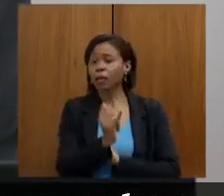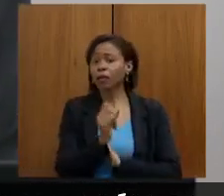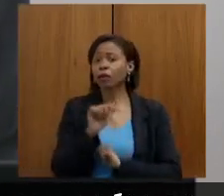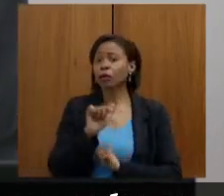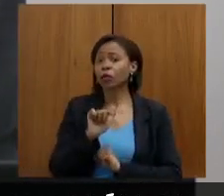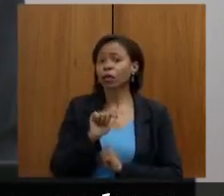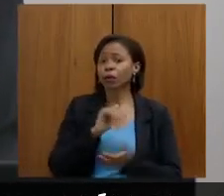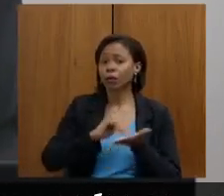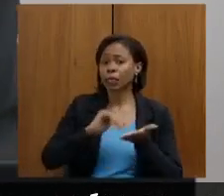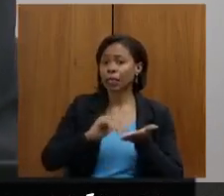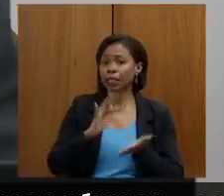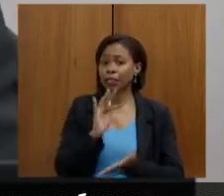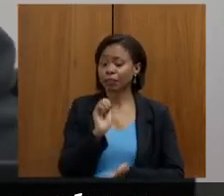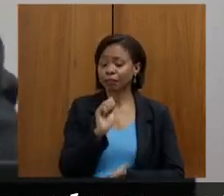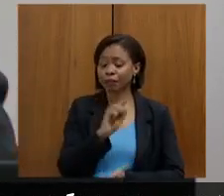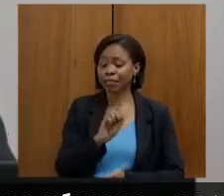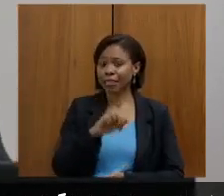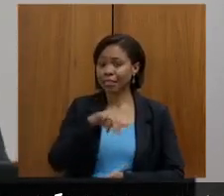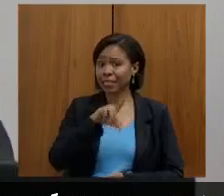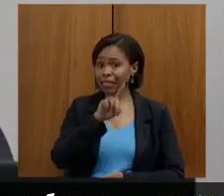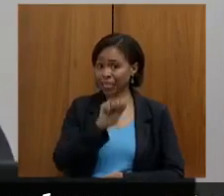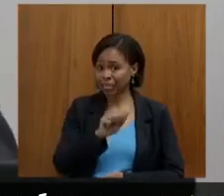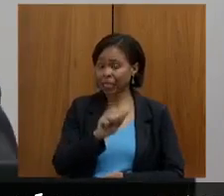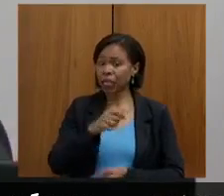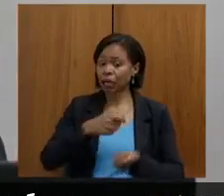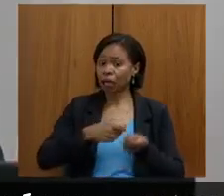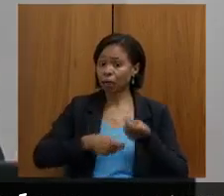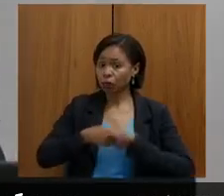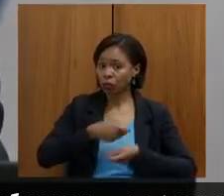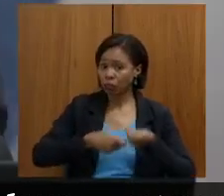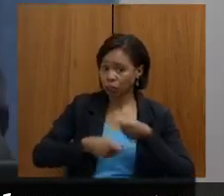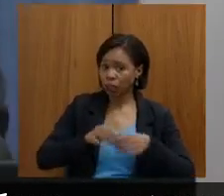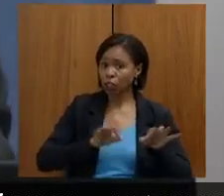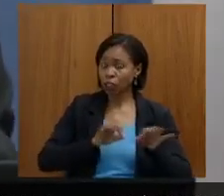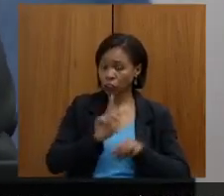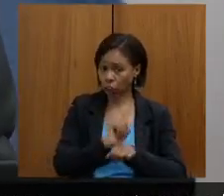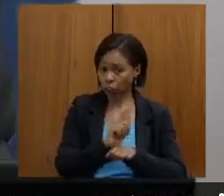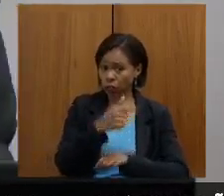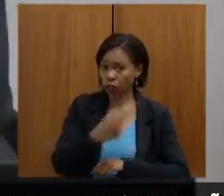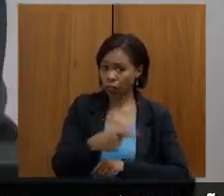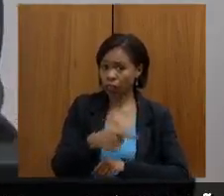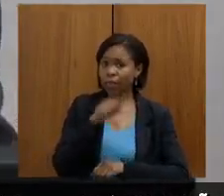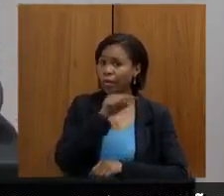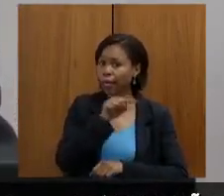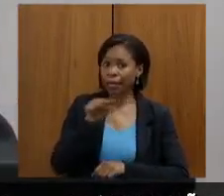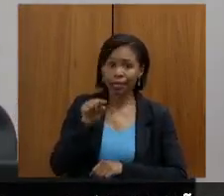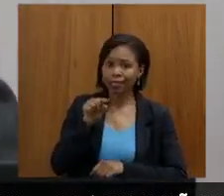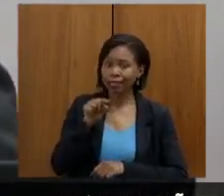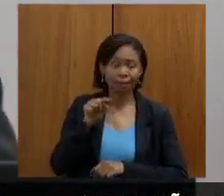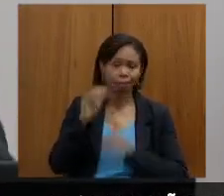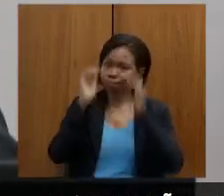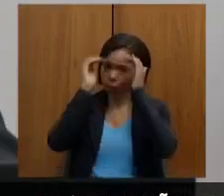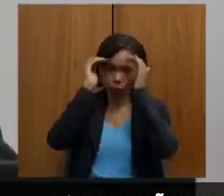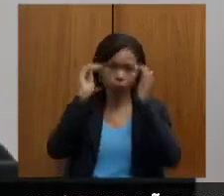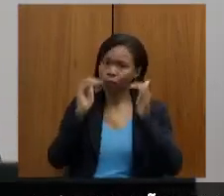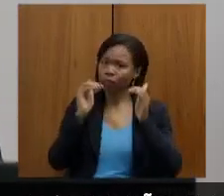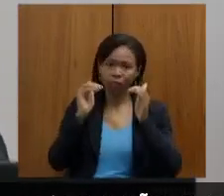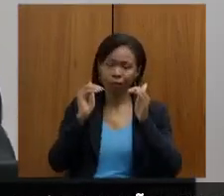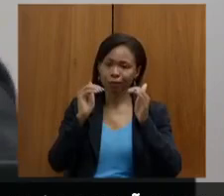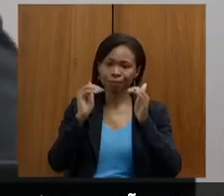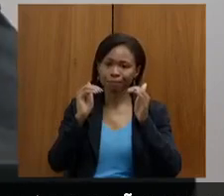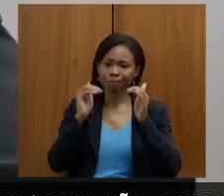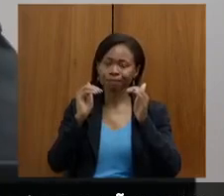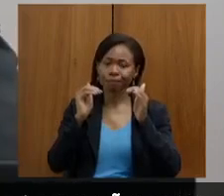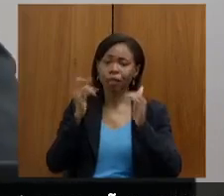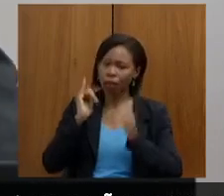planejamento e gestão estão descumprindo uma determinação sobre esses dois acordos vou informar os